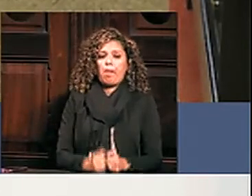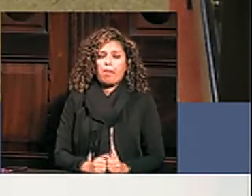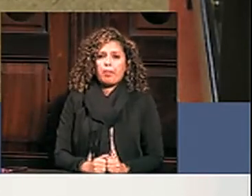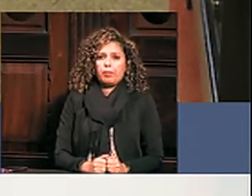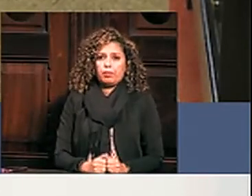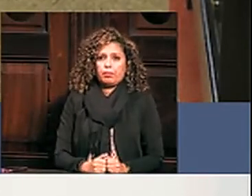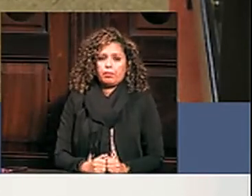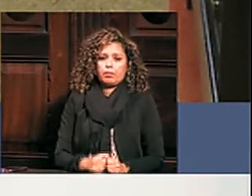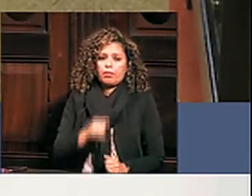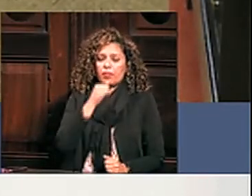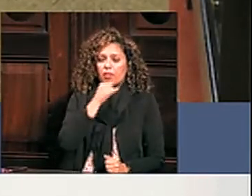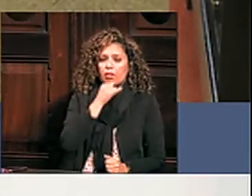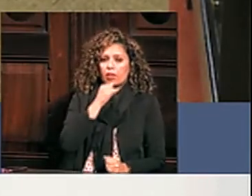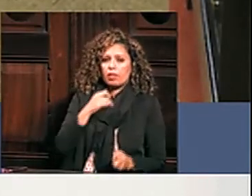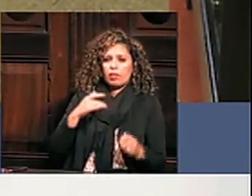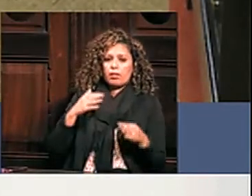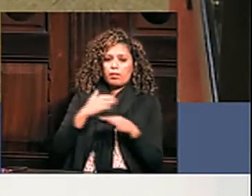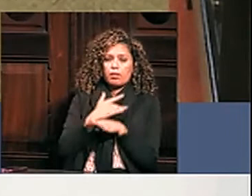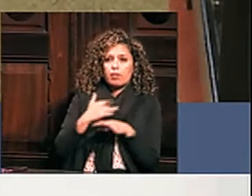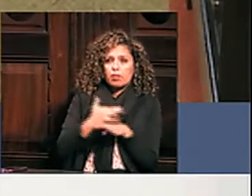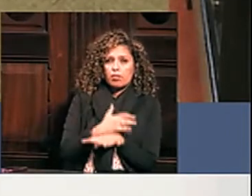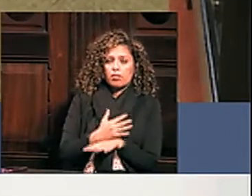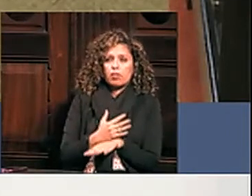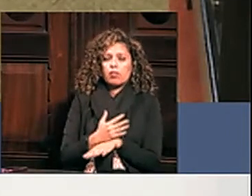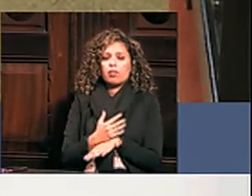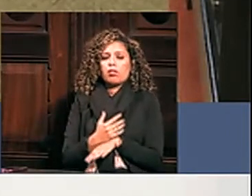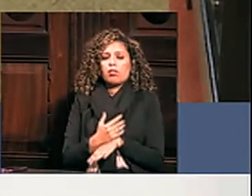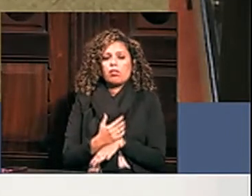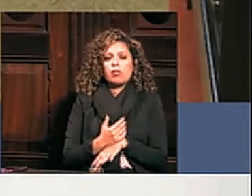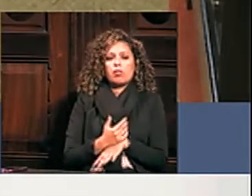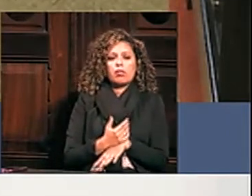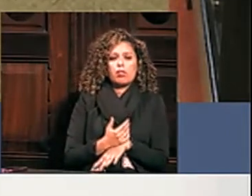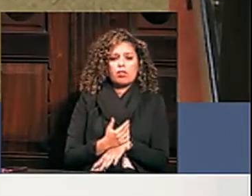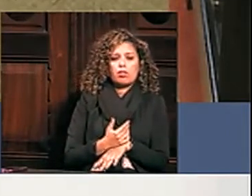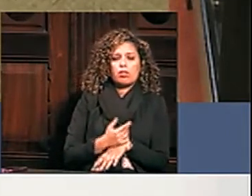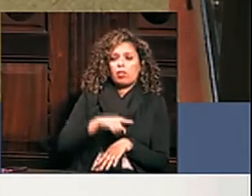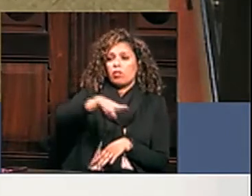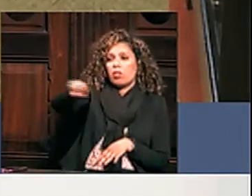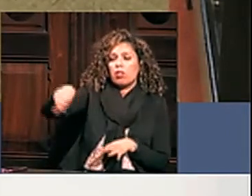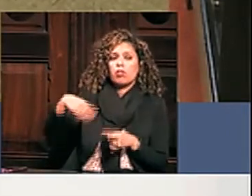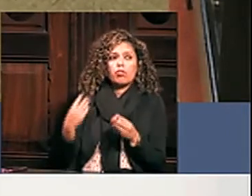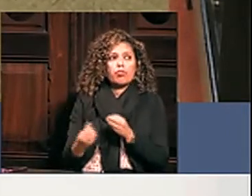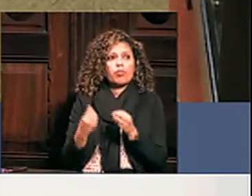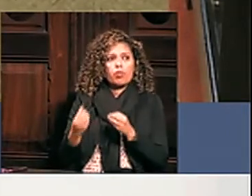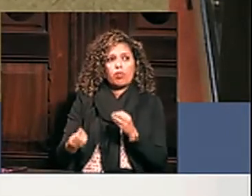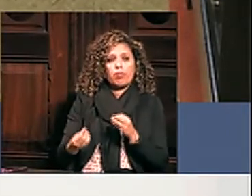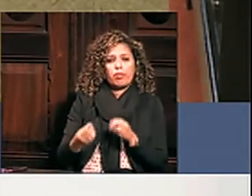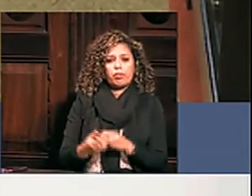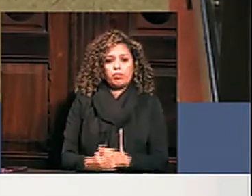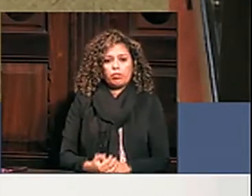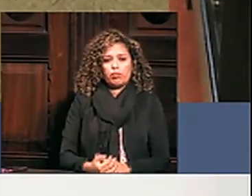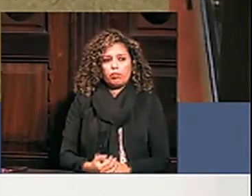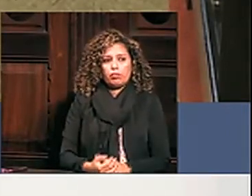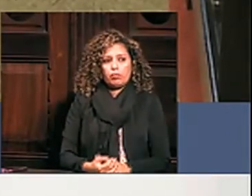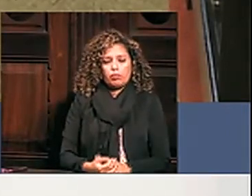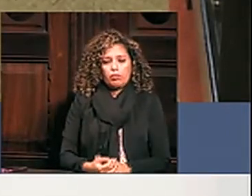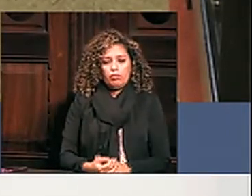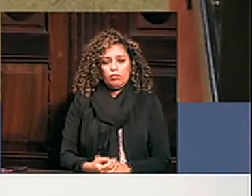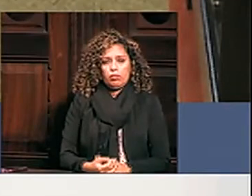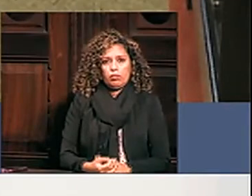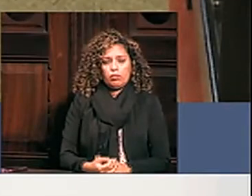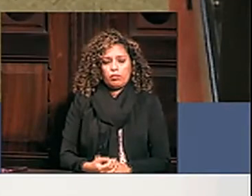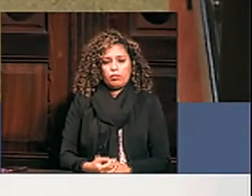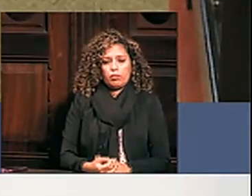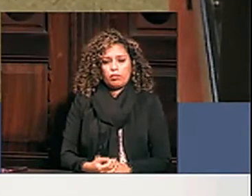grande produtor avícola, o que deve ter perdido dessa produção,